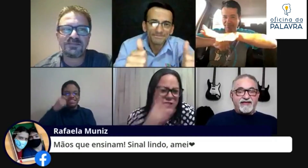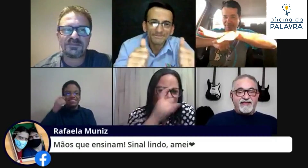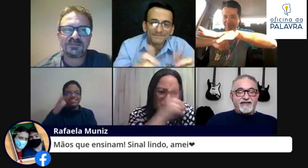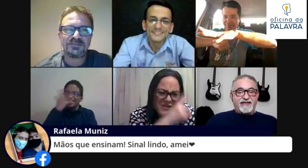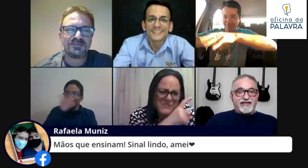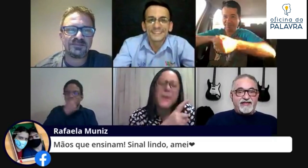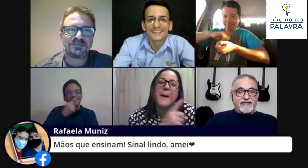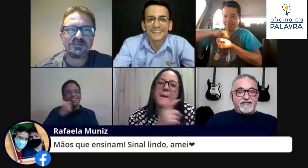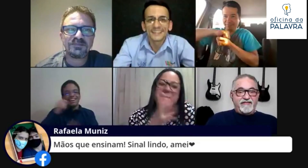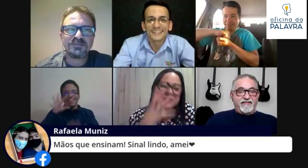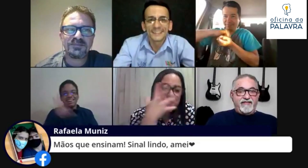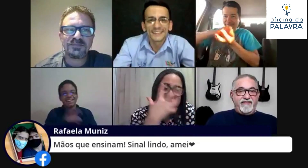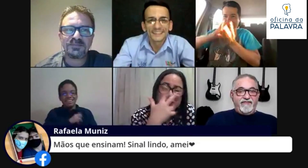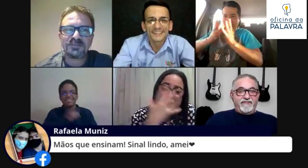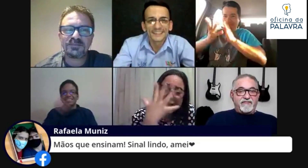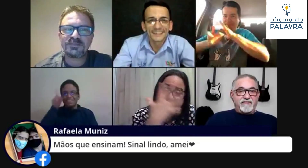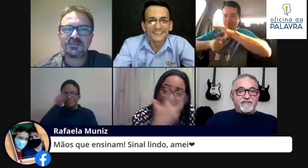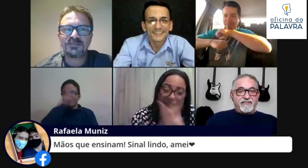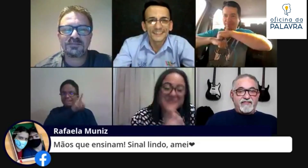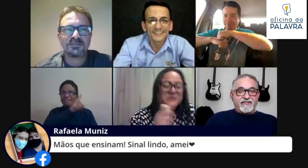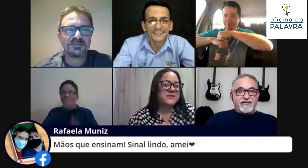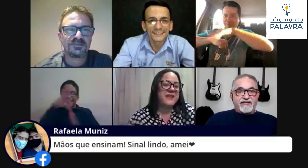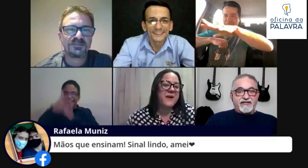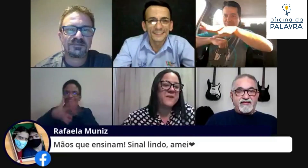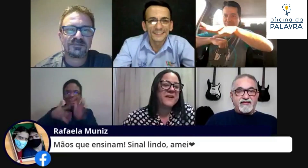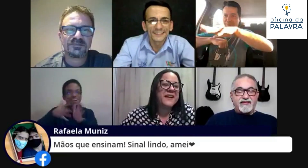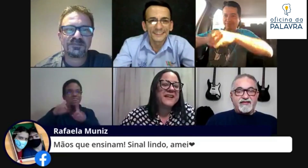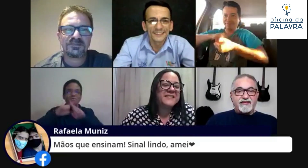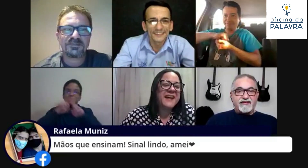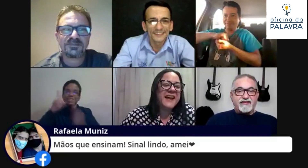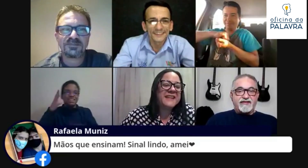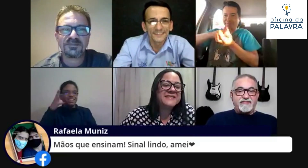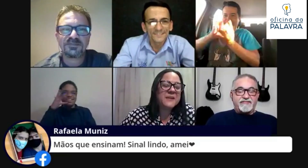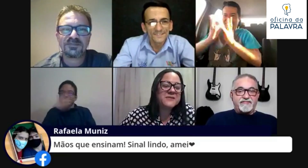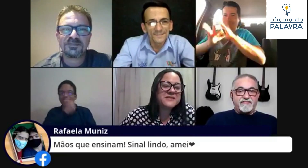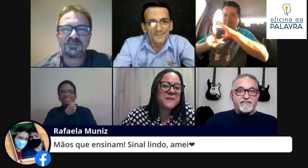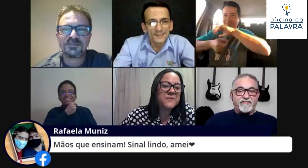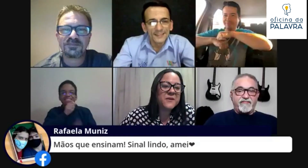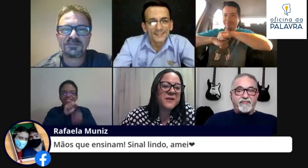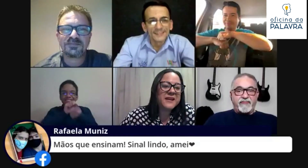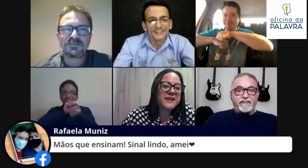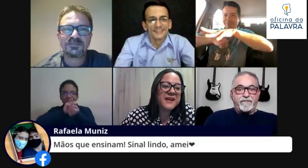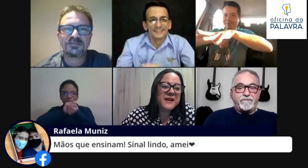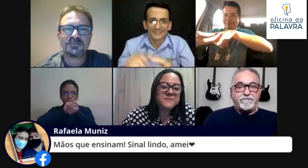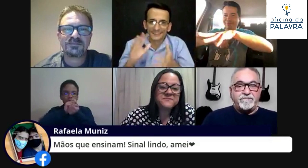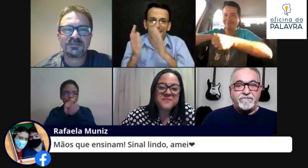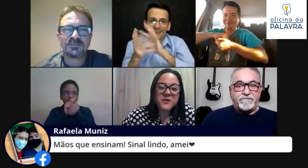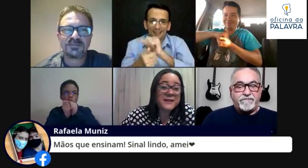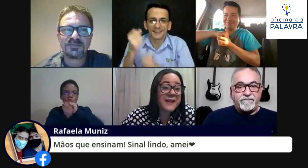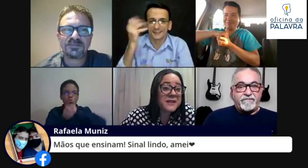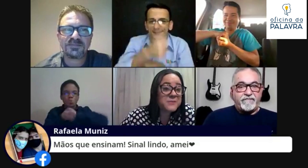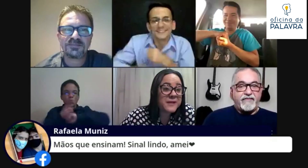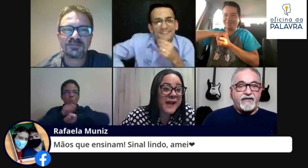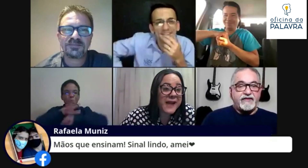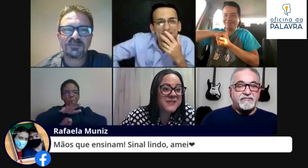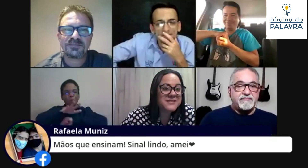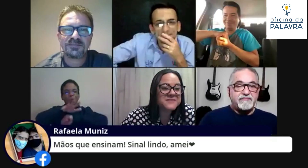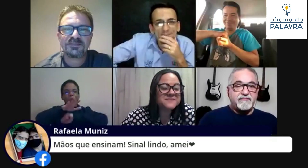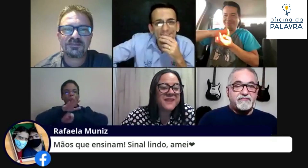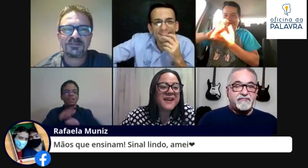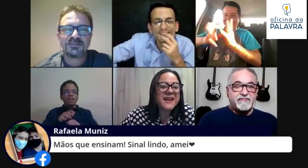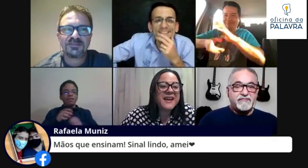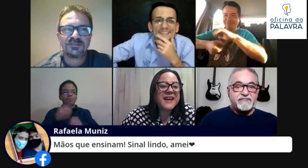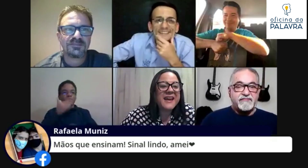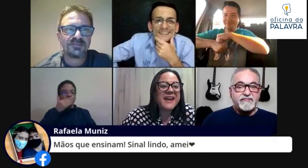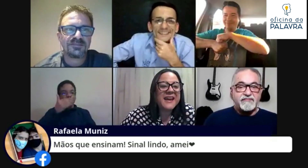Ele é difícil, mas eu achei lindo o sinal, né? Então, assim, eu queria que o Leclerc